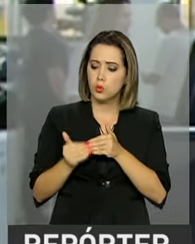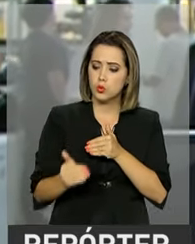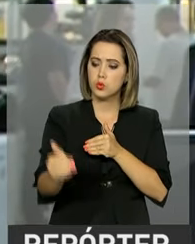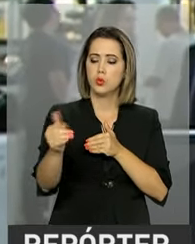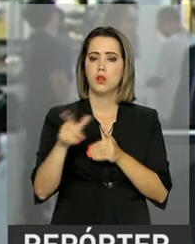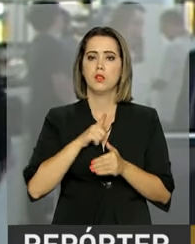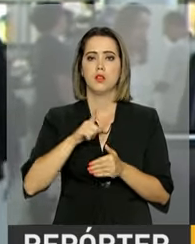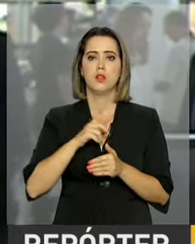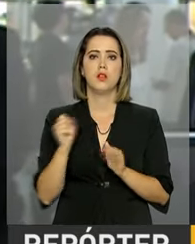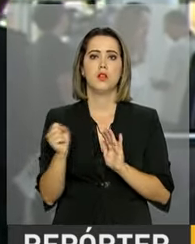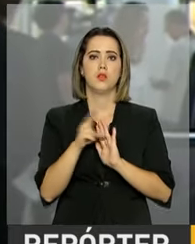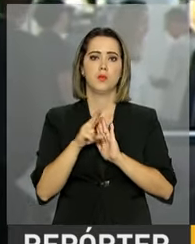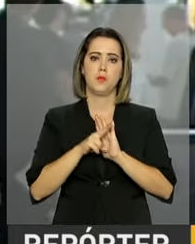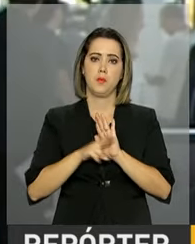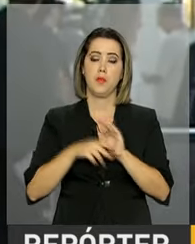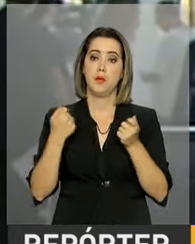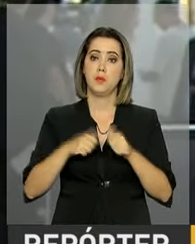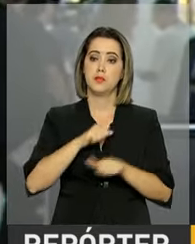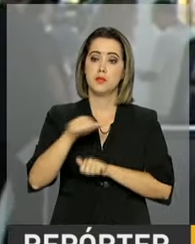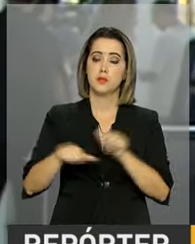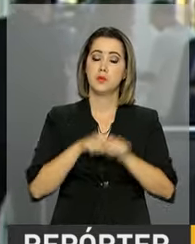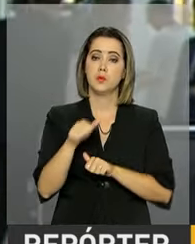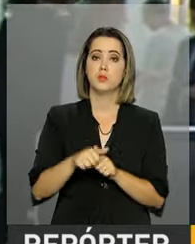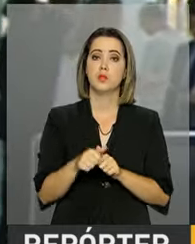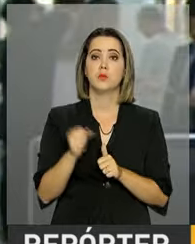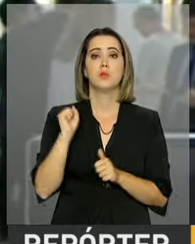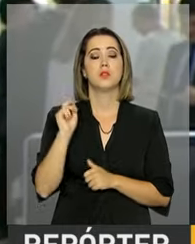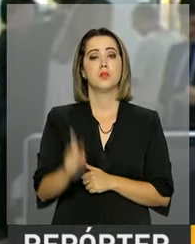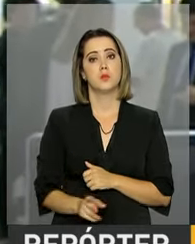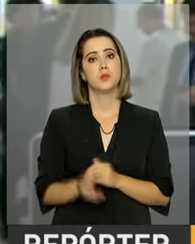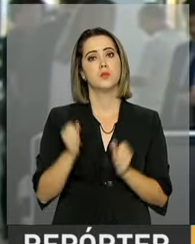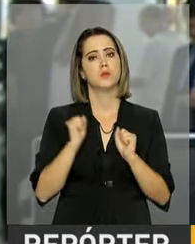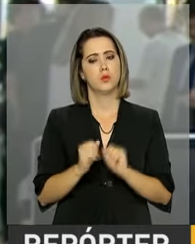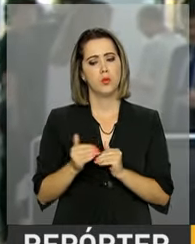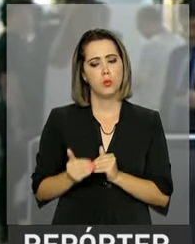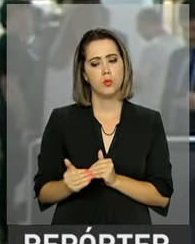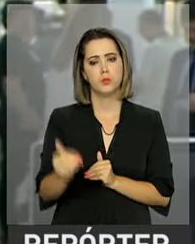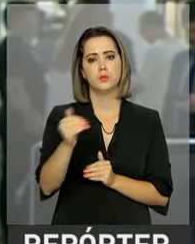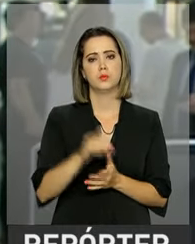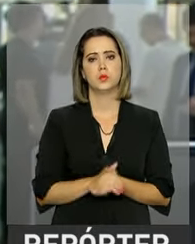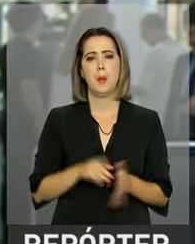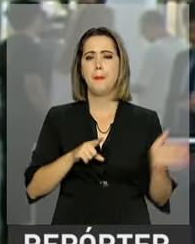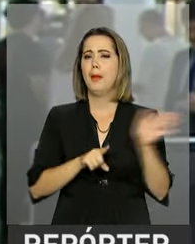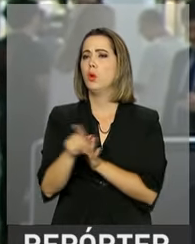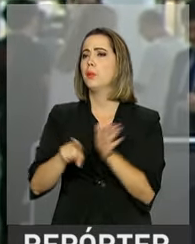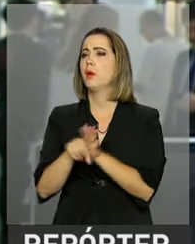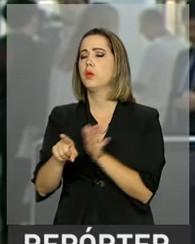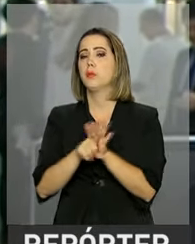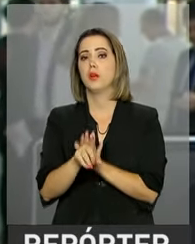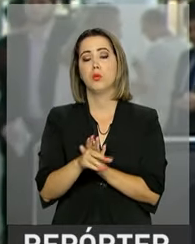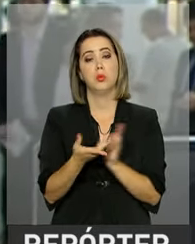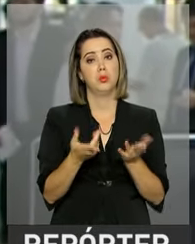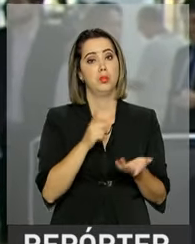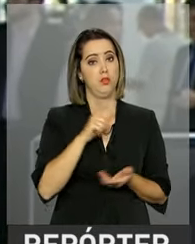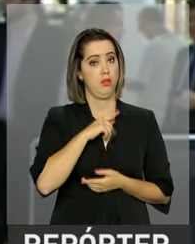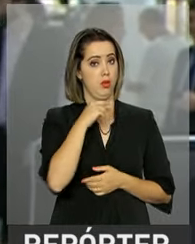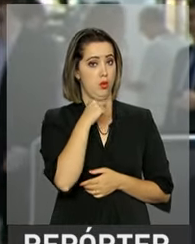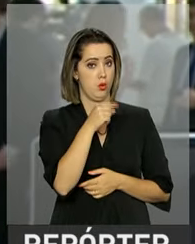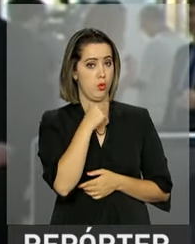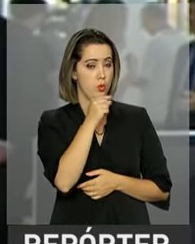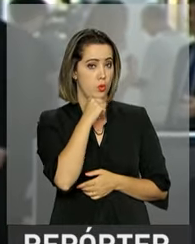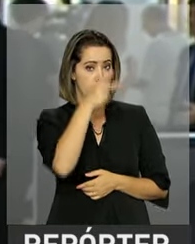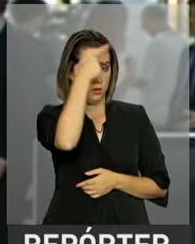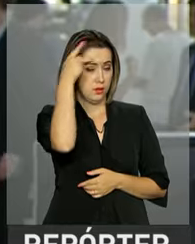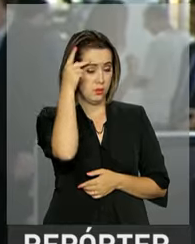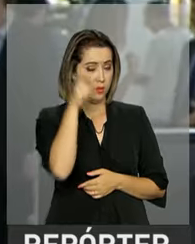observa que precisa haver mudança que a Previdência seja mantida no futuro muitas perguntas foram feitas dúvidas que os brasileiros t